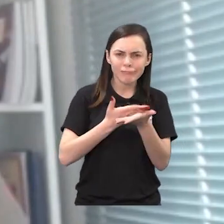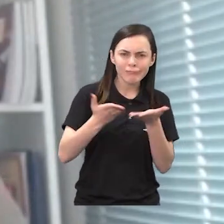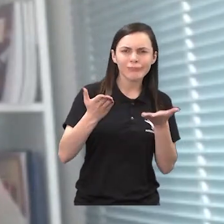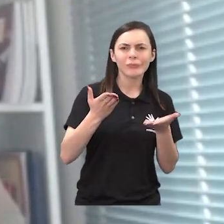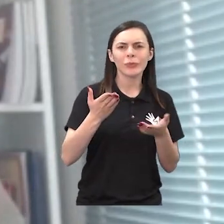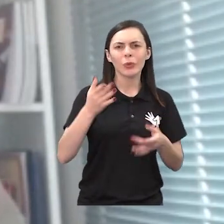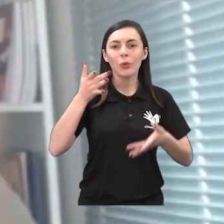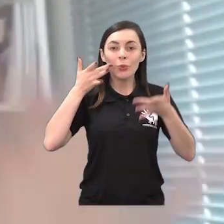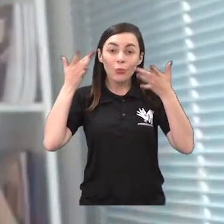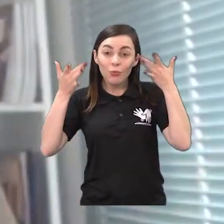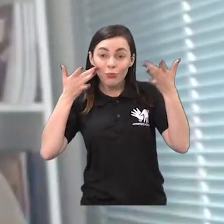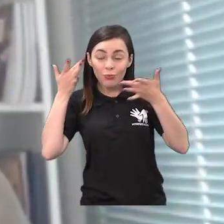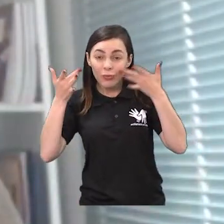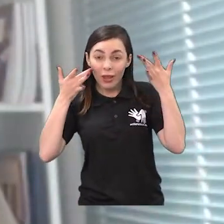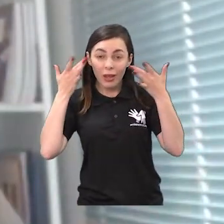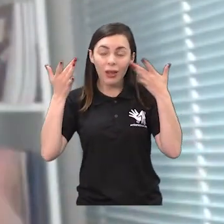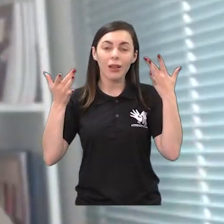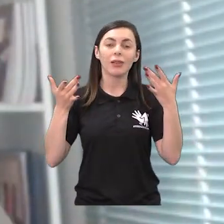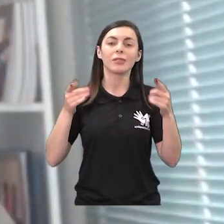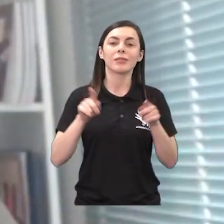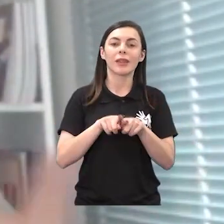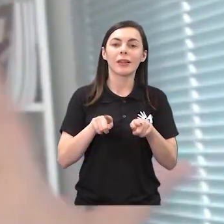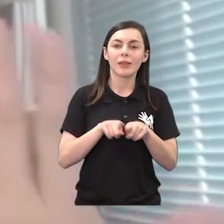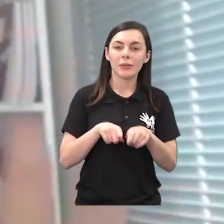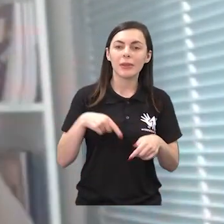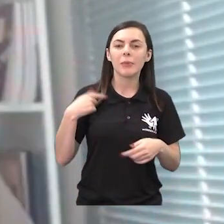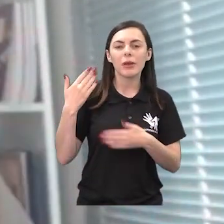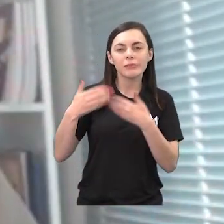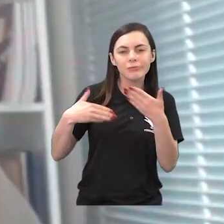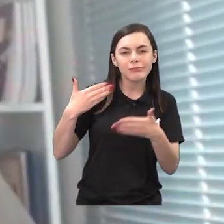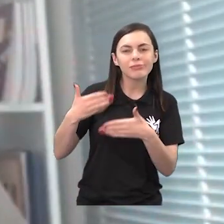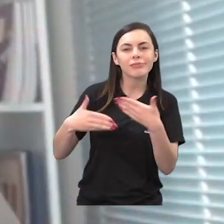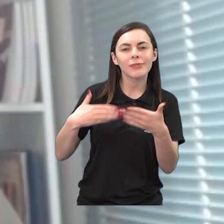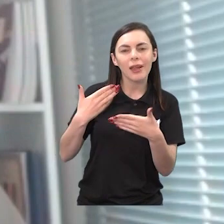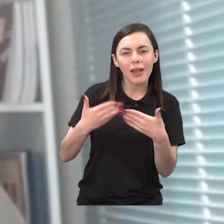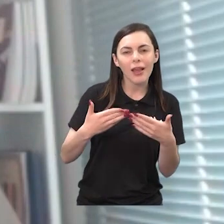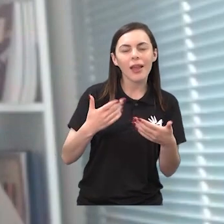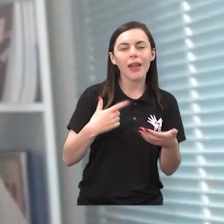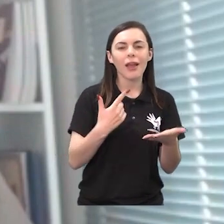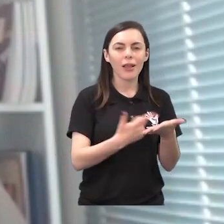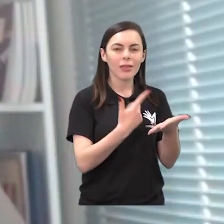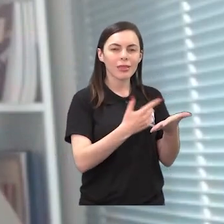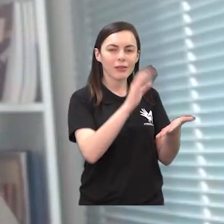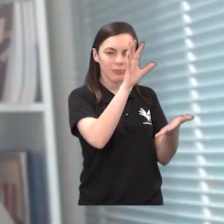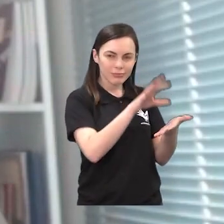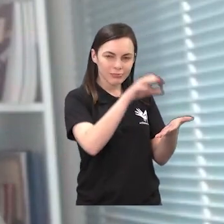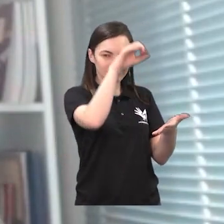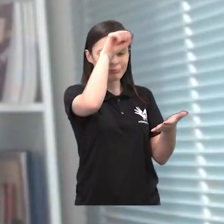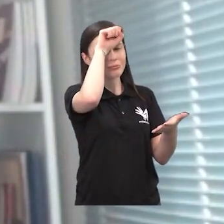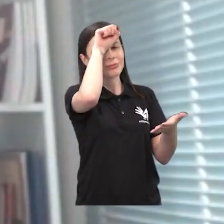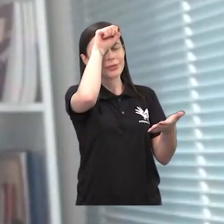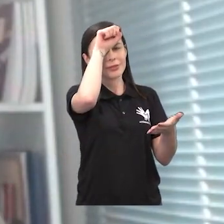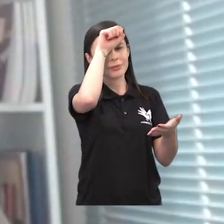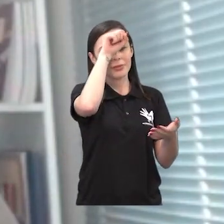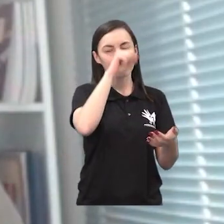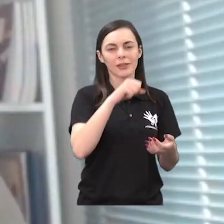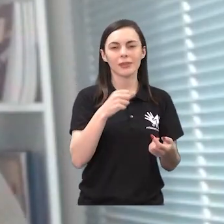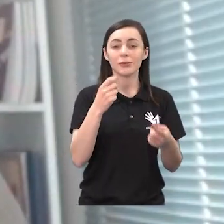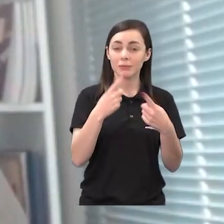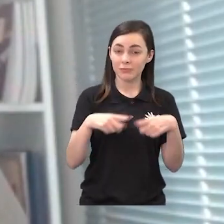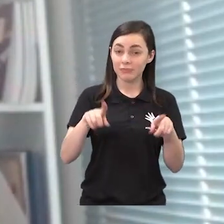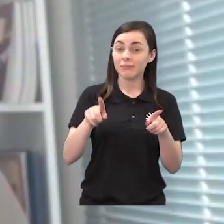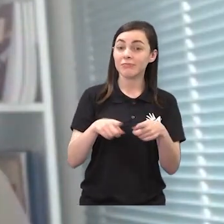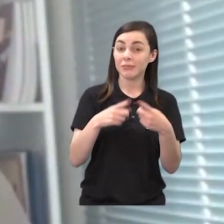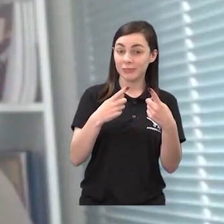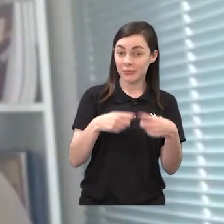ela veio do teatro, que por sua vez foi inspirado, o texto do Enéas Lur foi inspirado